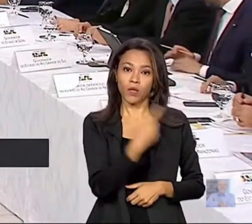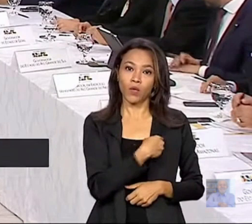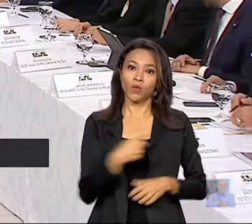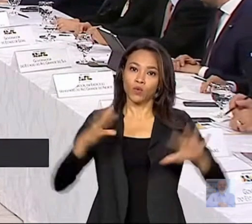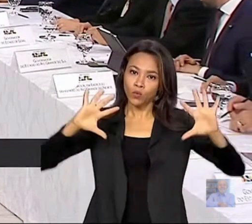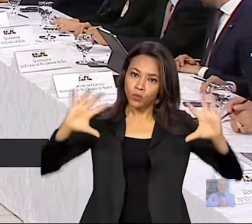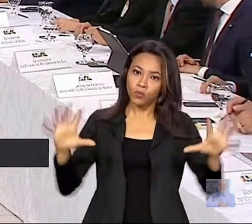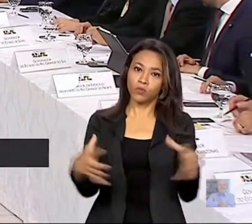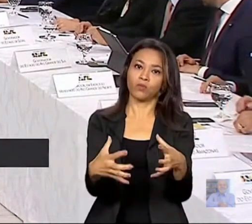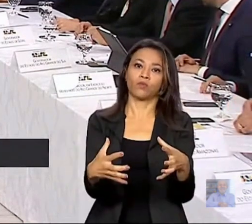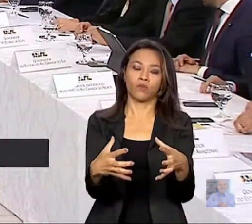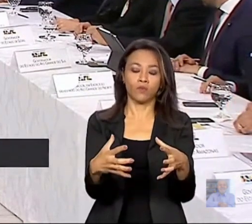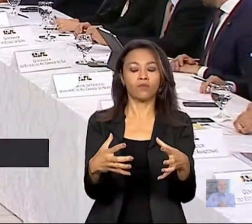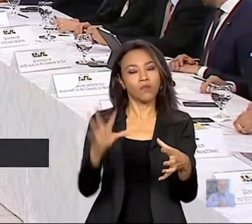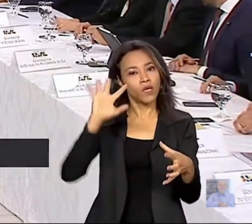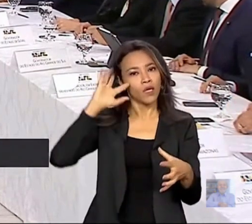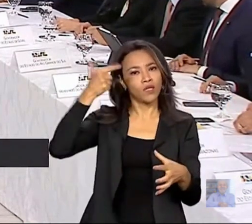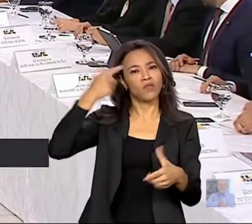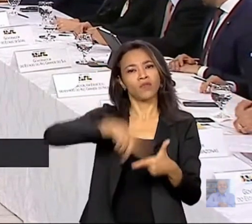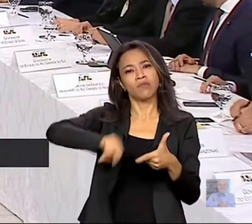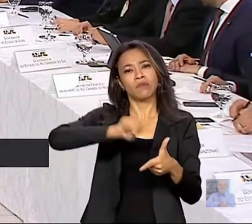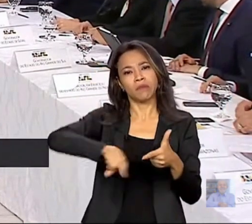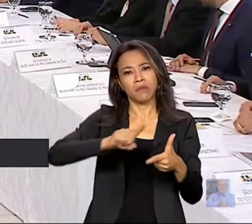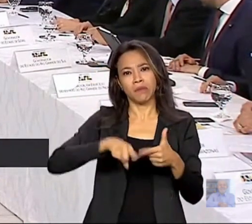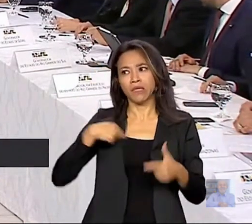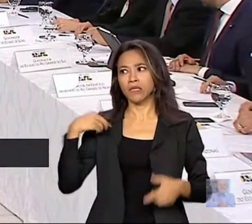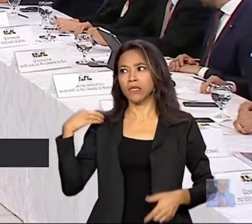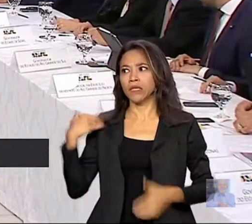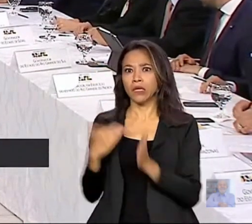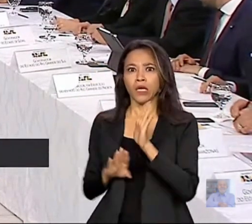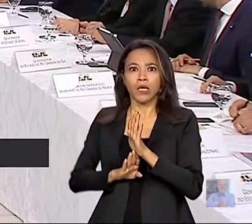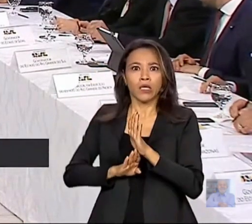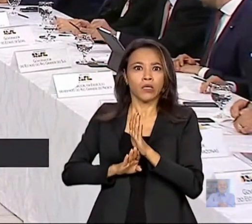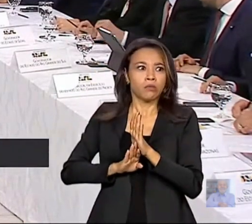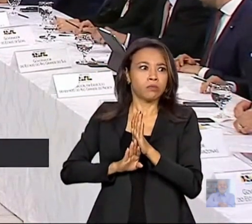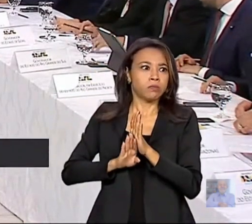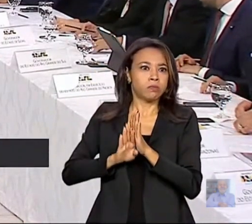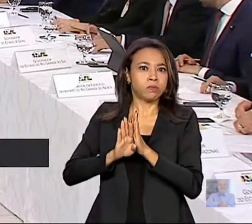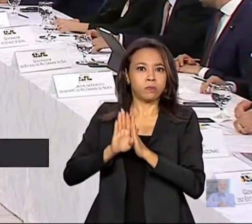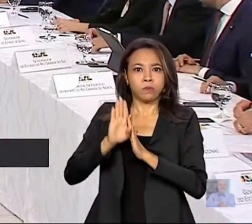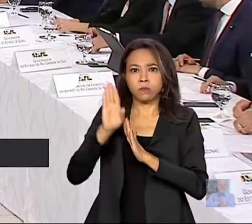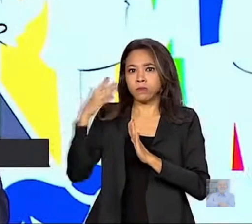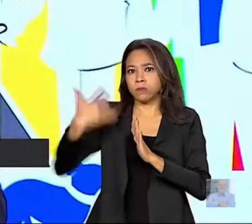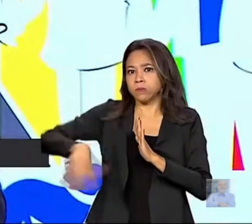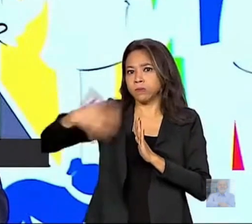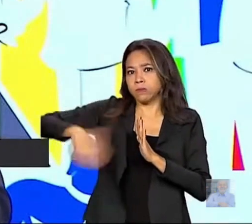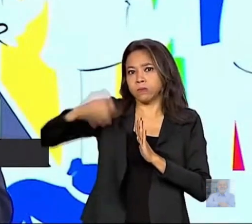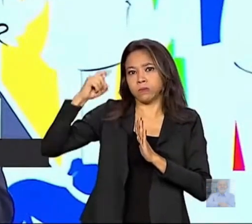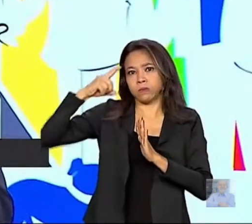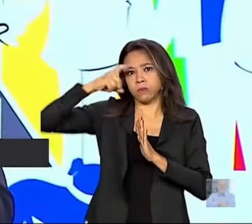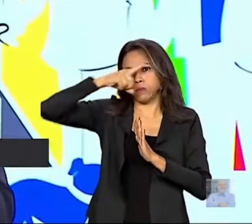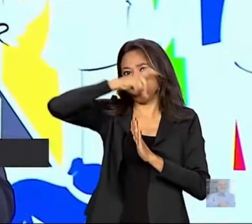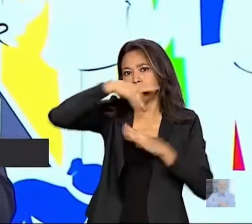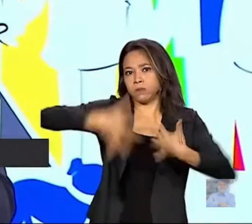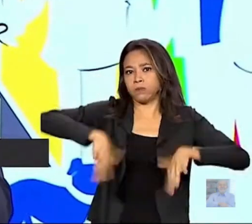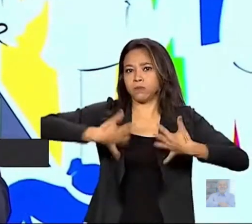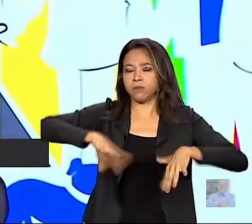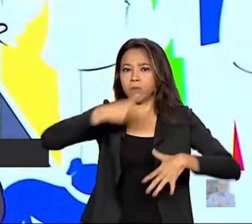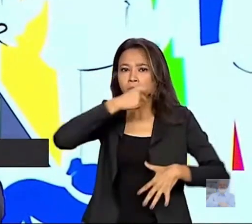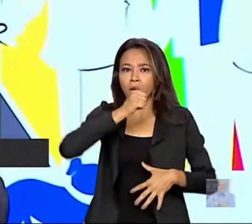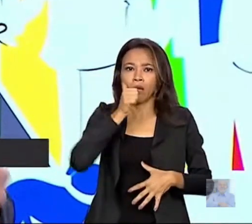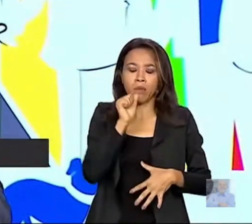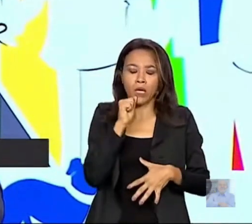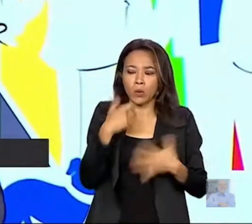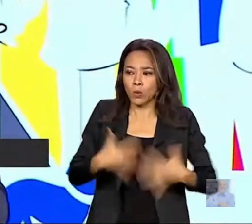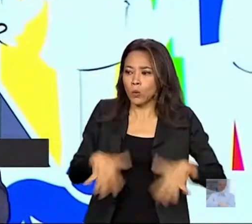enfrentar um problema que tem agravado e tem deixado famílias, mães e pais neste país aflitos, que é